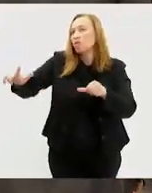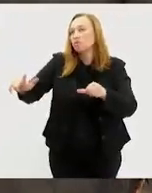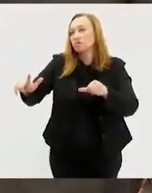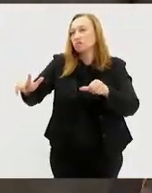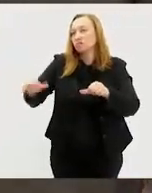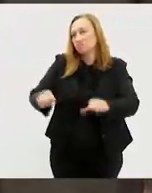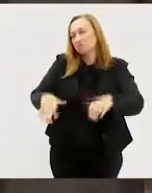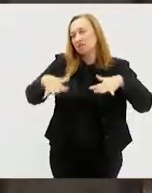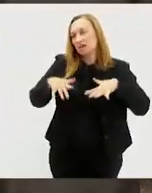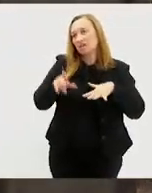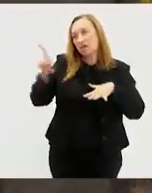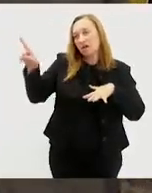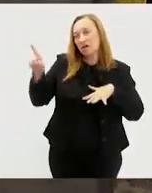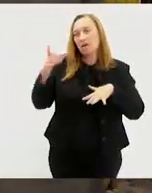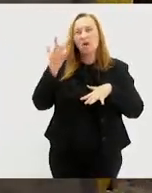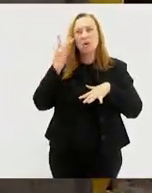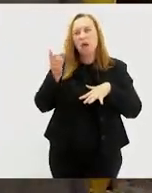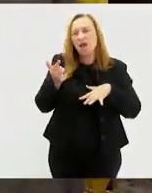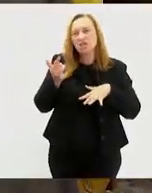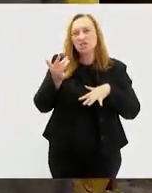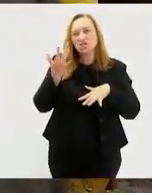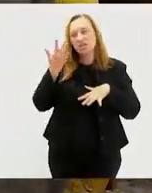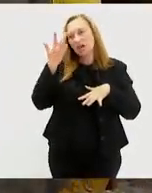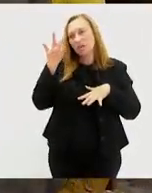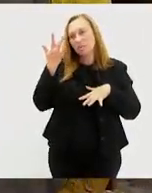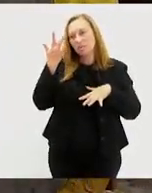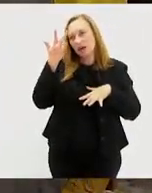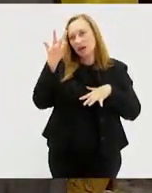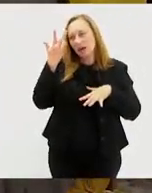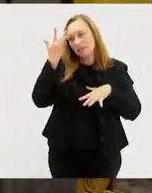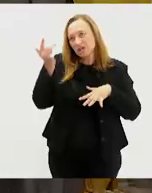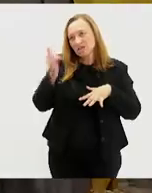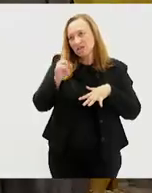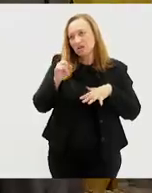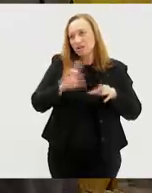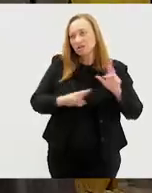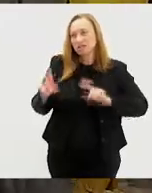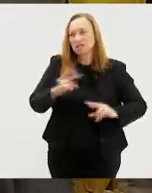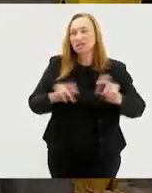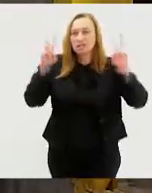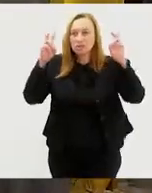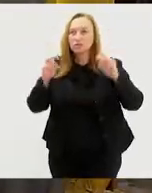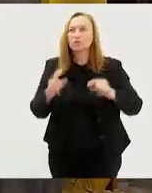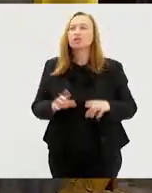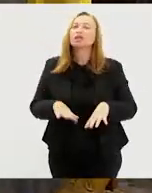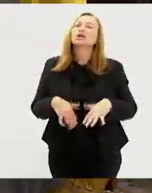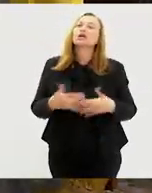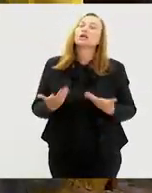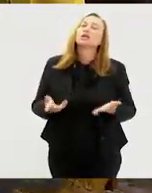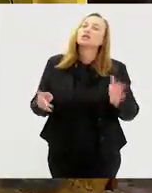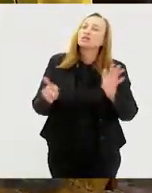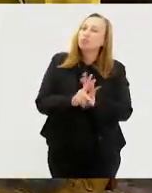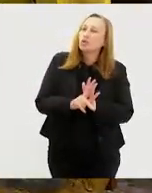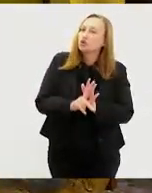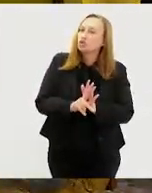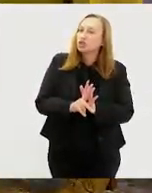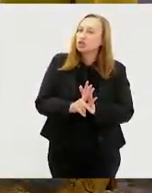eu acho que não que amanhã não é relativo a essa questão e a respeito desse projeto